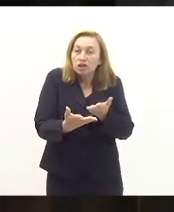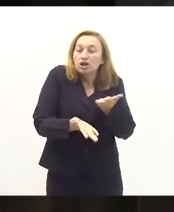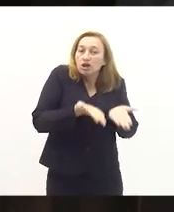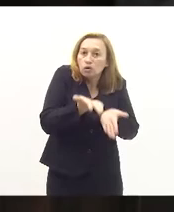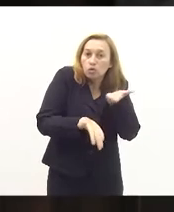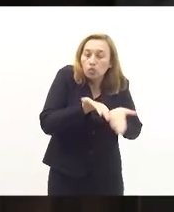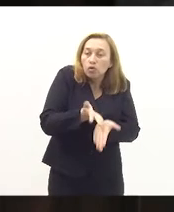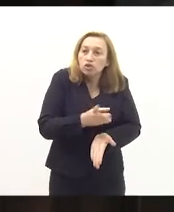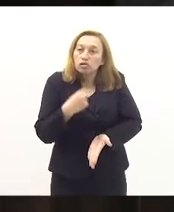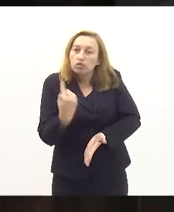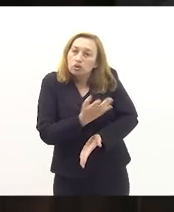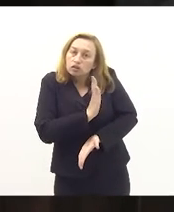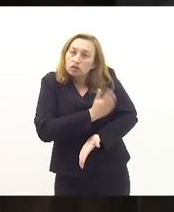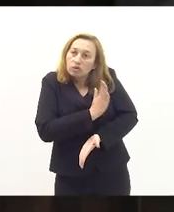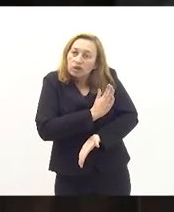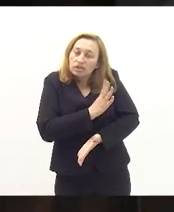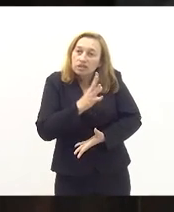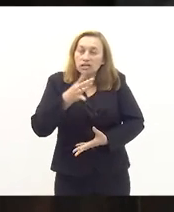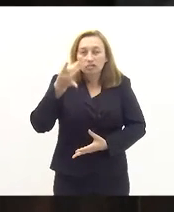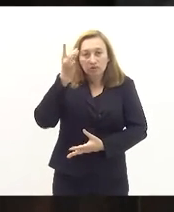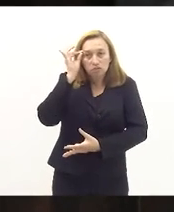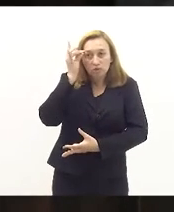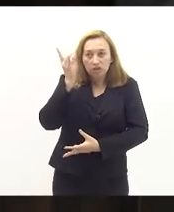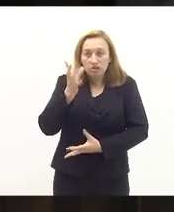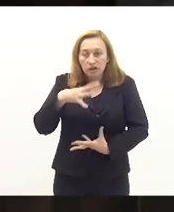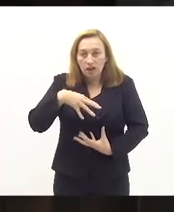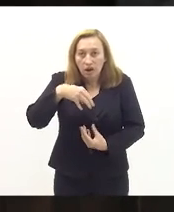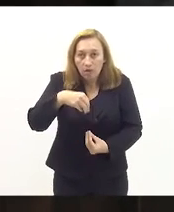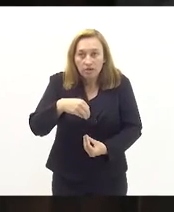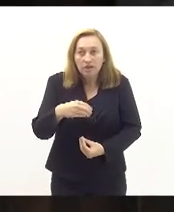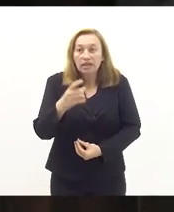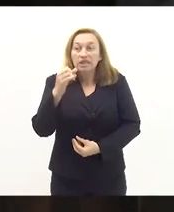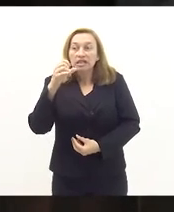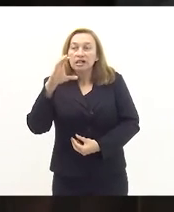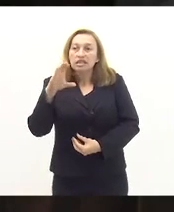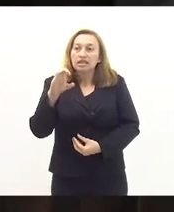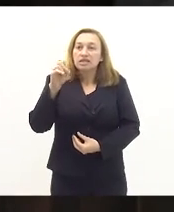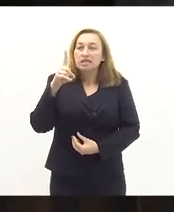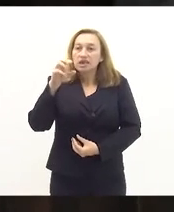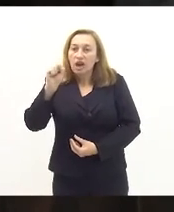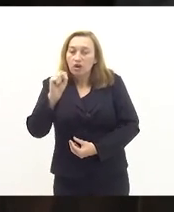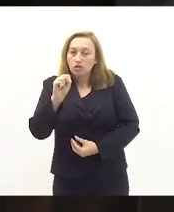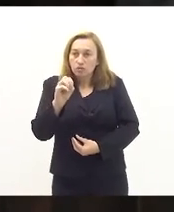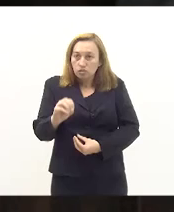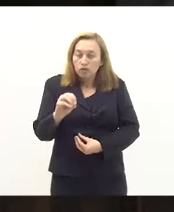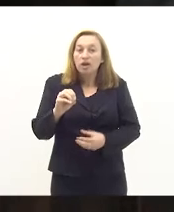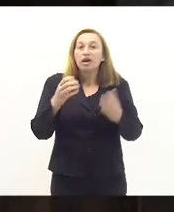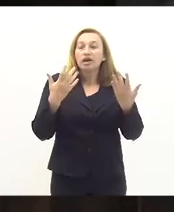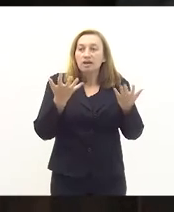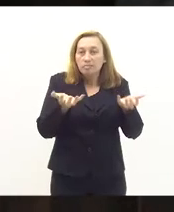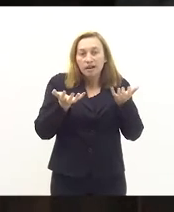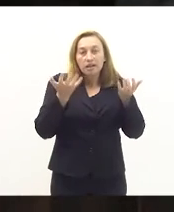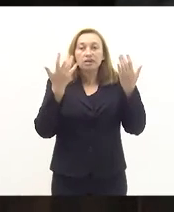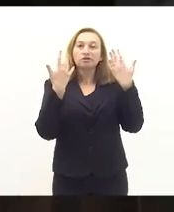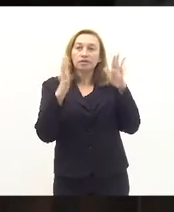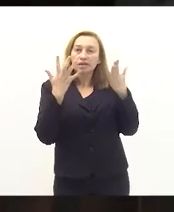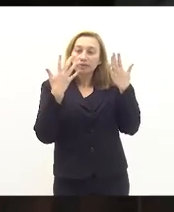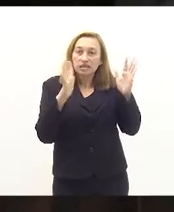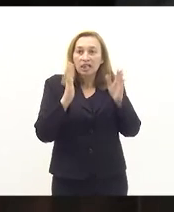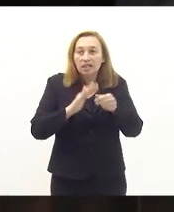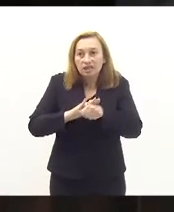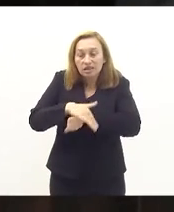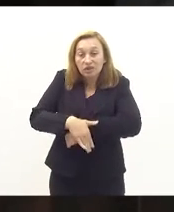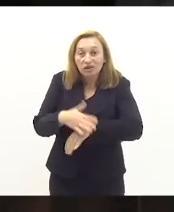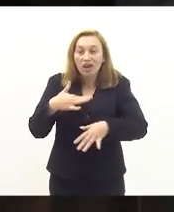cuida do nosso coração da nossa Espírita nossa alma Celso quero te parabenizar nesta noite